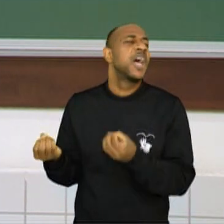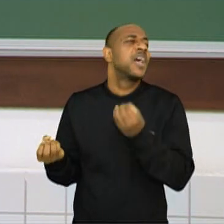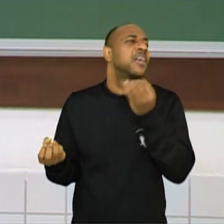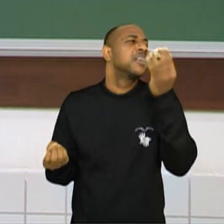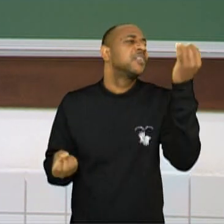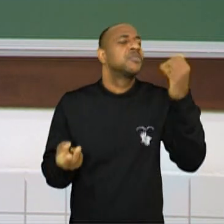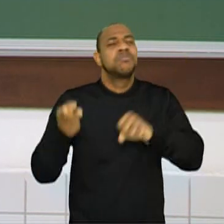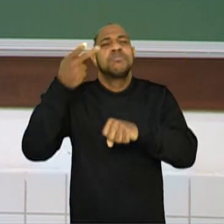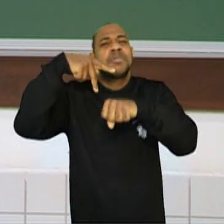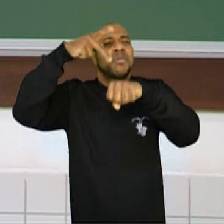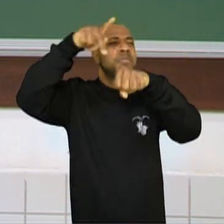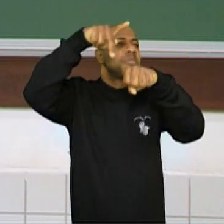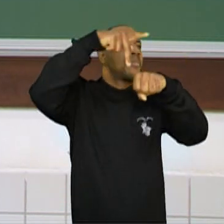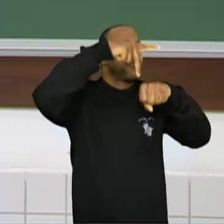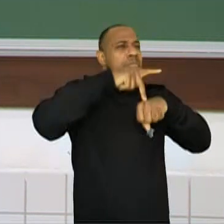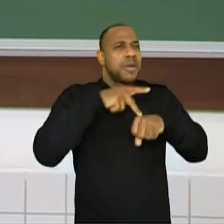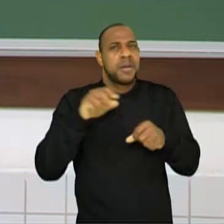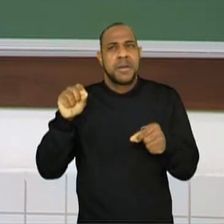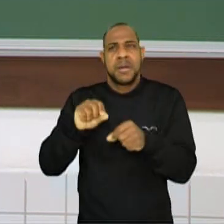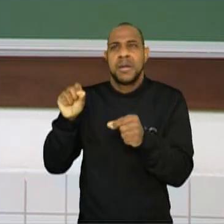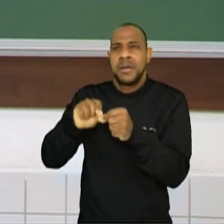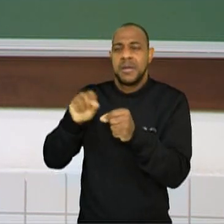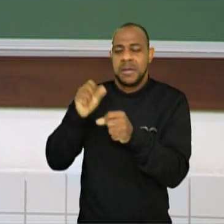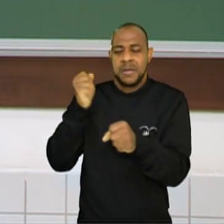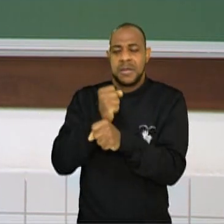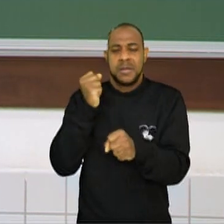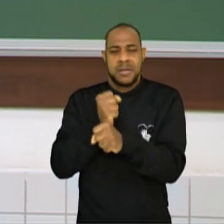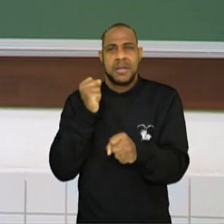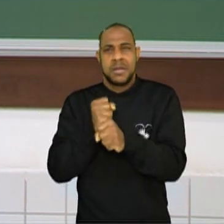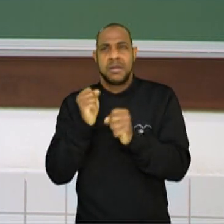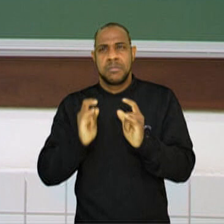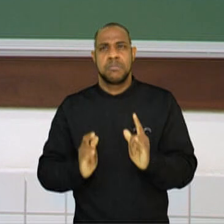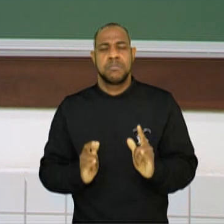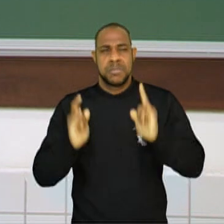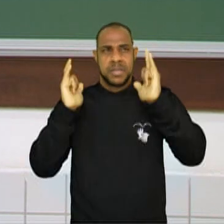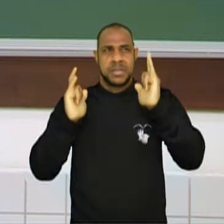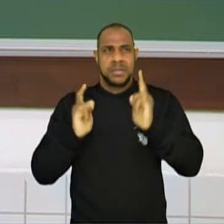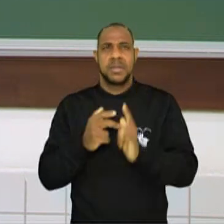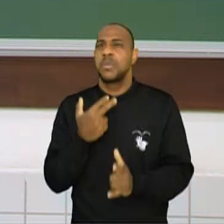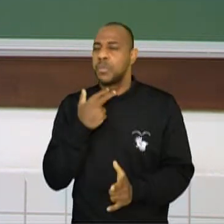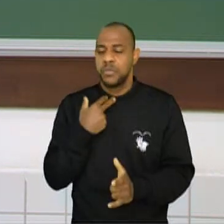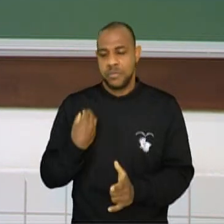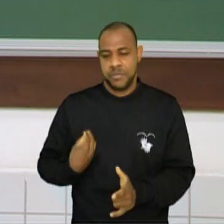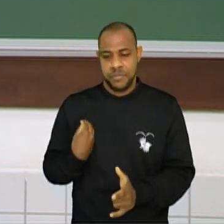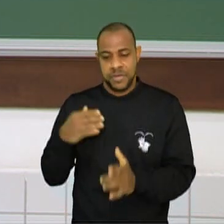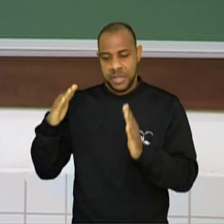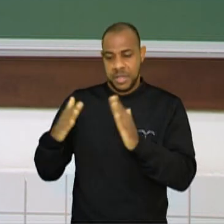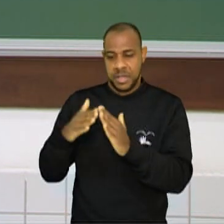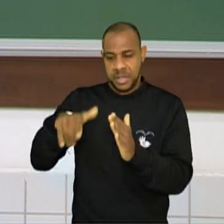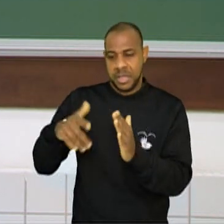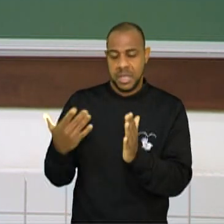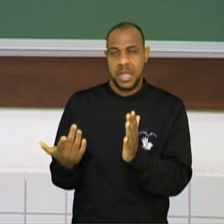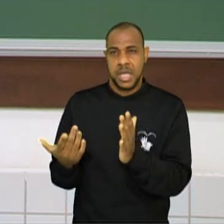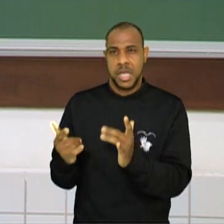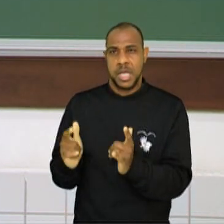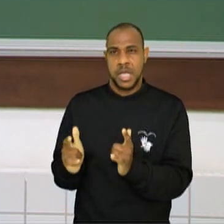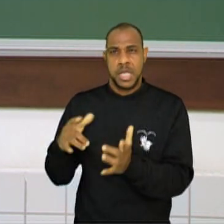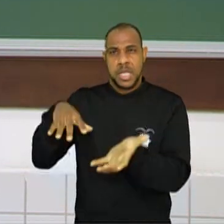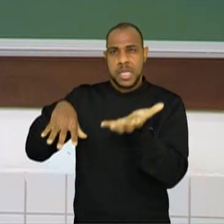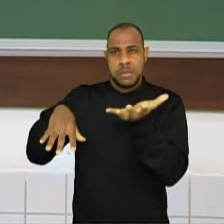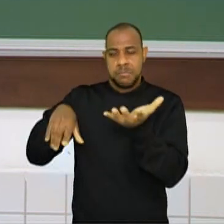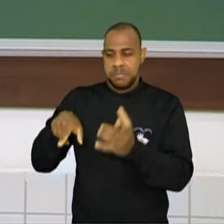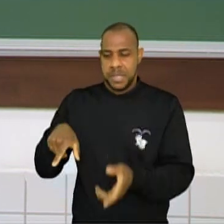confins do país para a construção da cidade de Brasília, mas não podia viver em Brasília. Foi uma cidade construída para